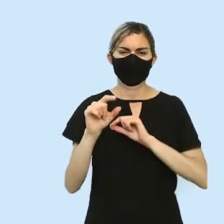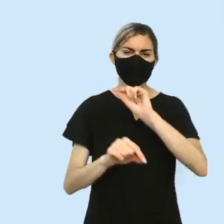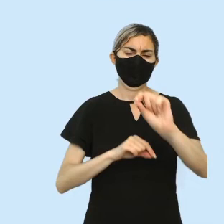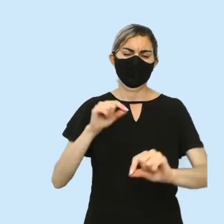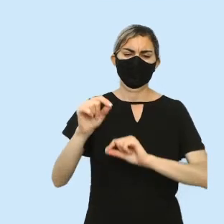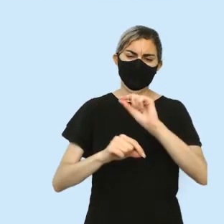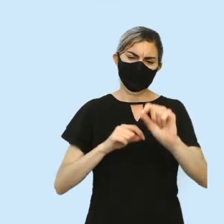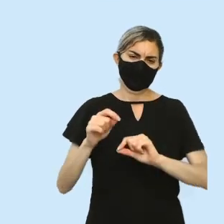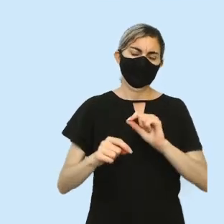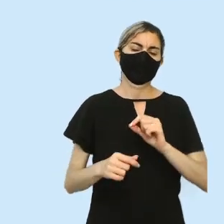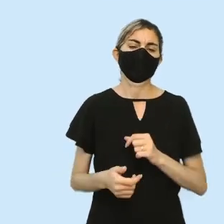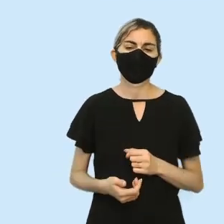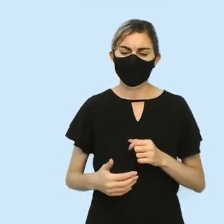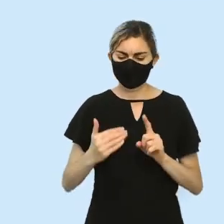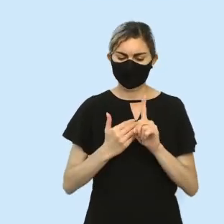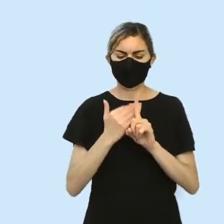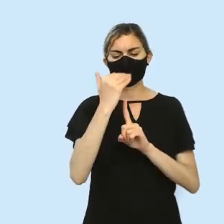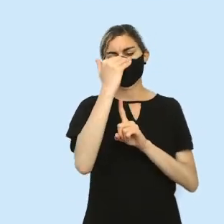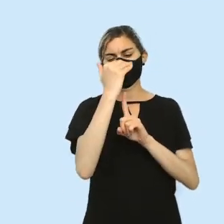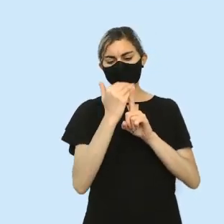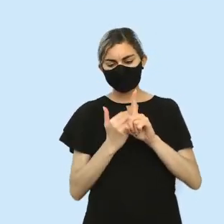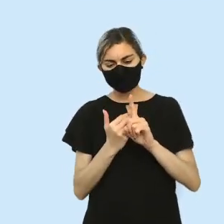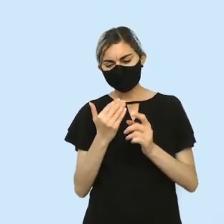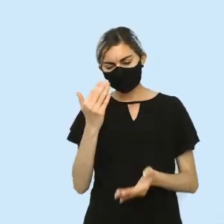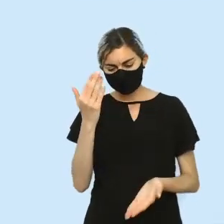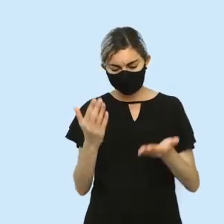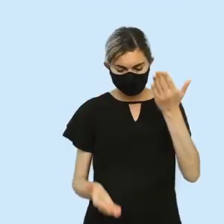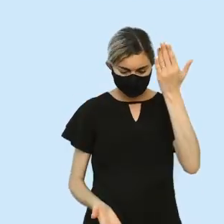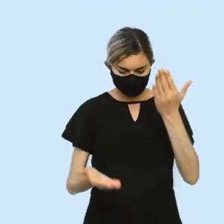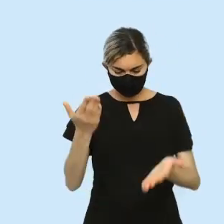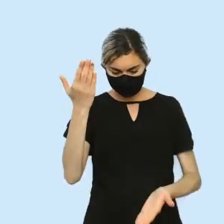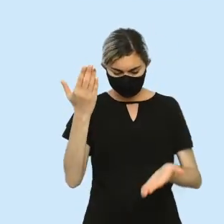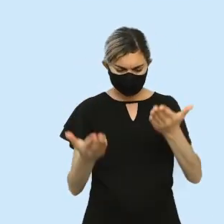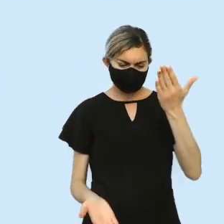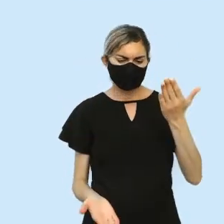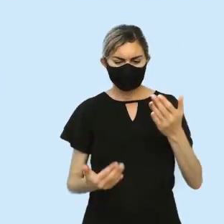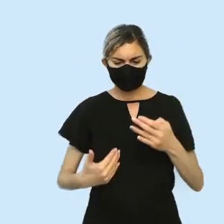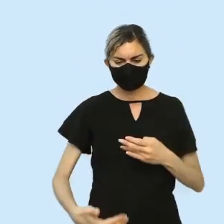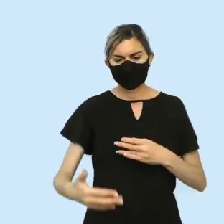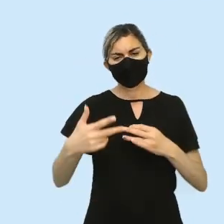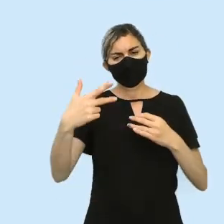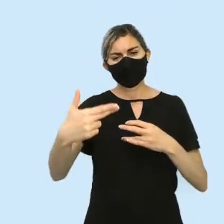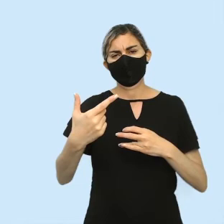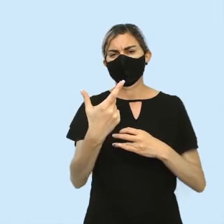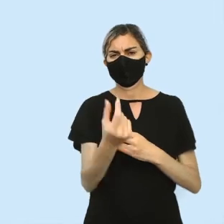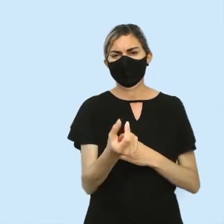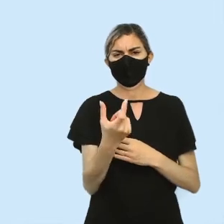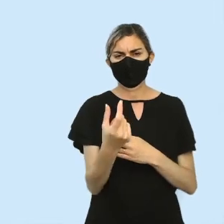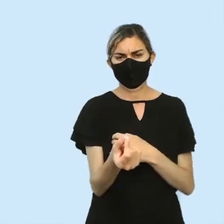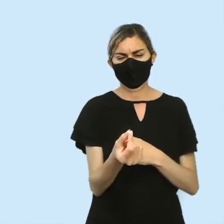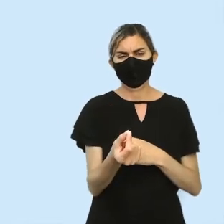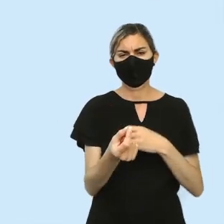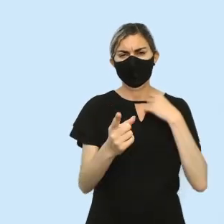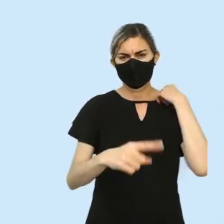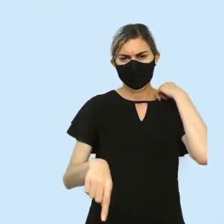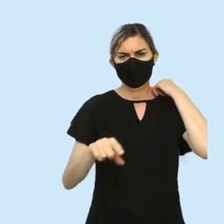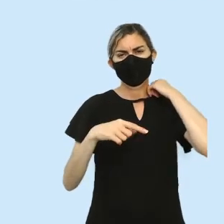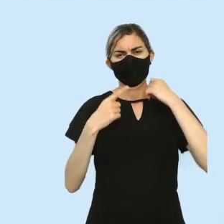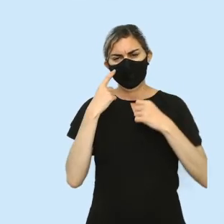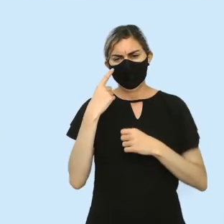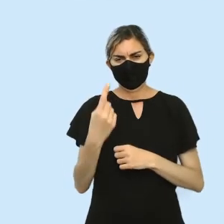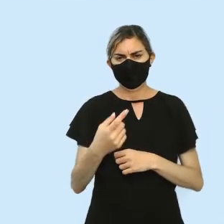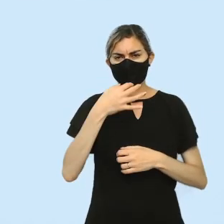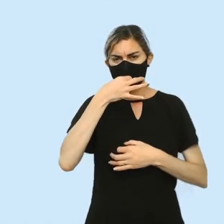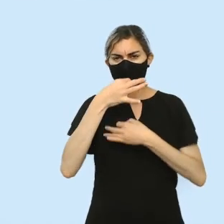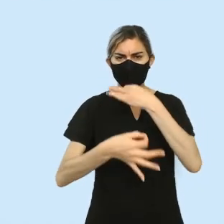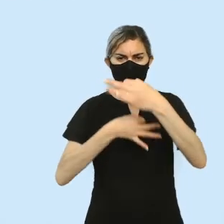que a temperatura de equilíbrio térmico foi igual a 20. Olha a super